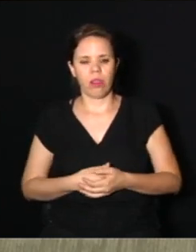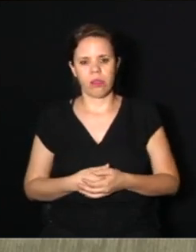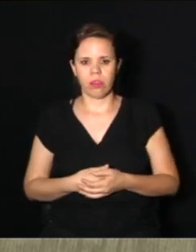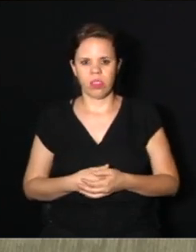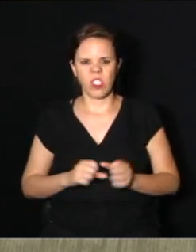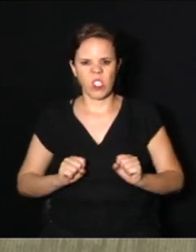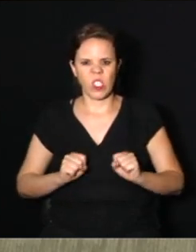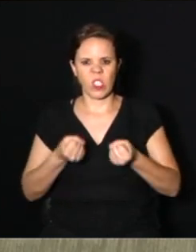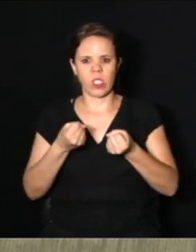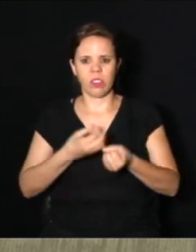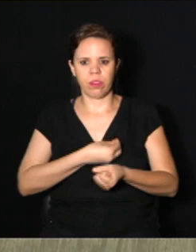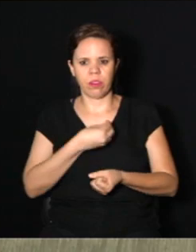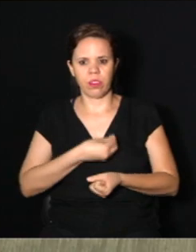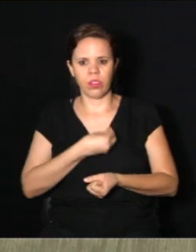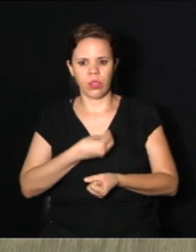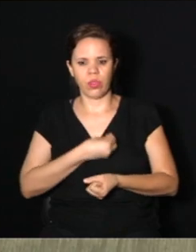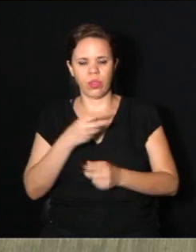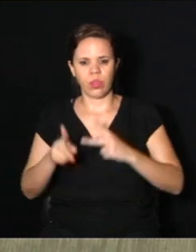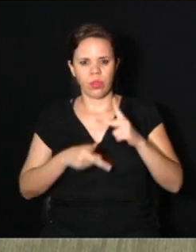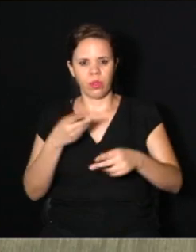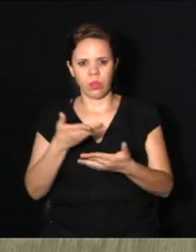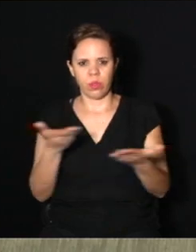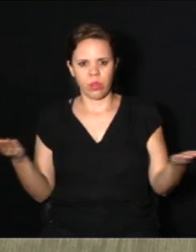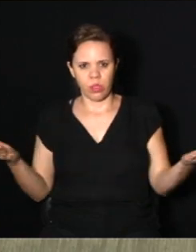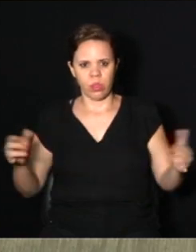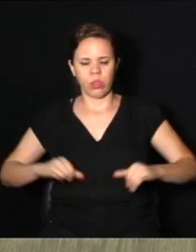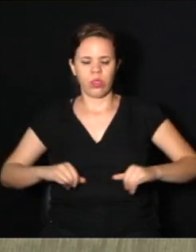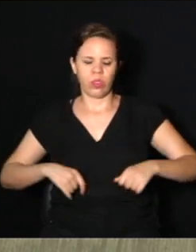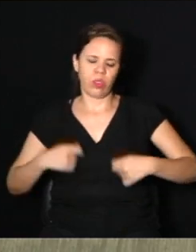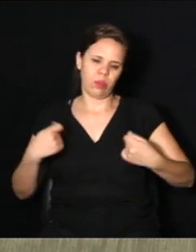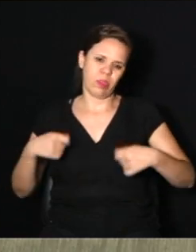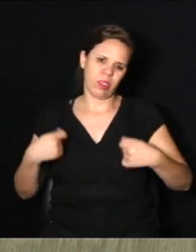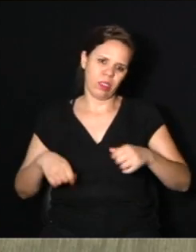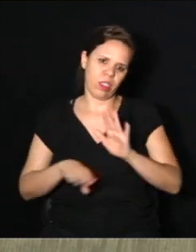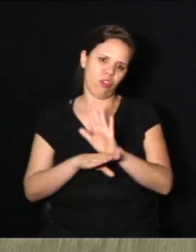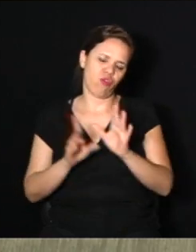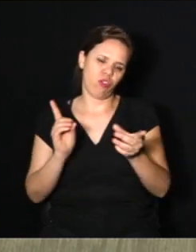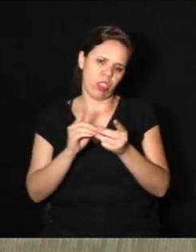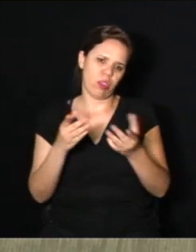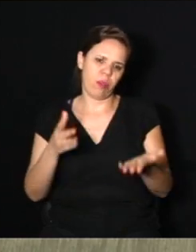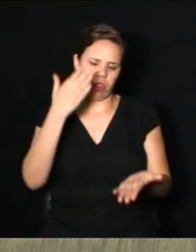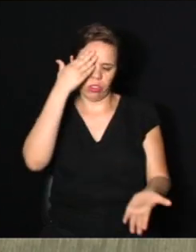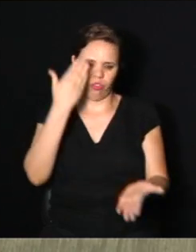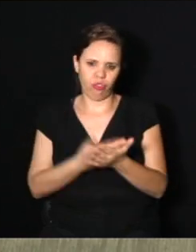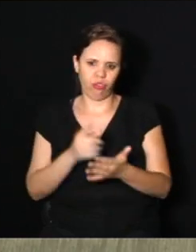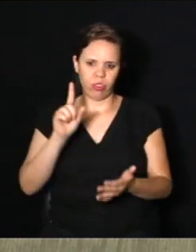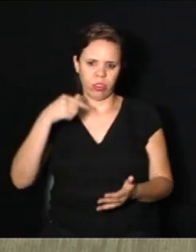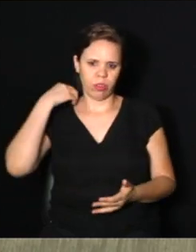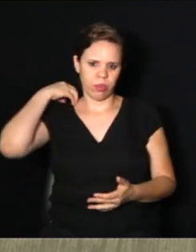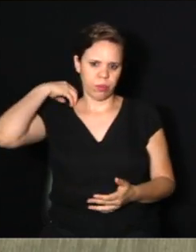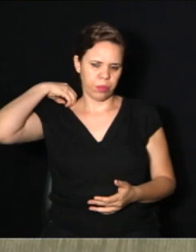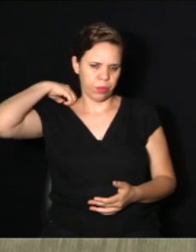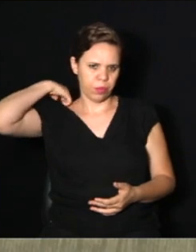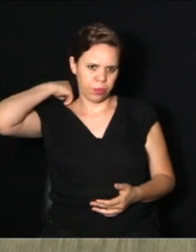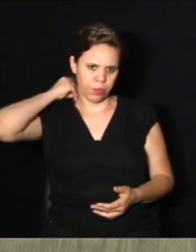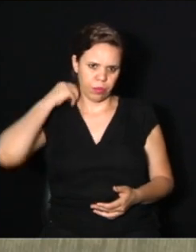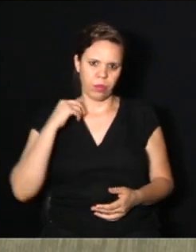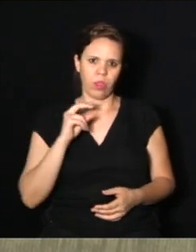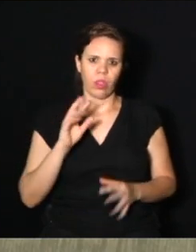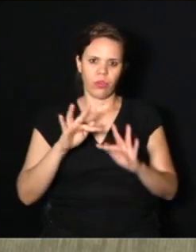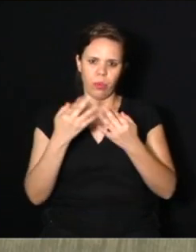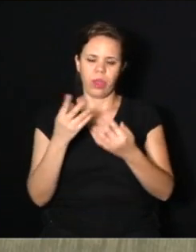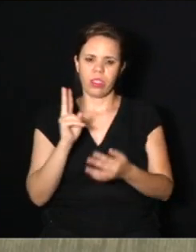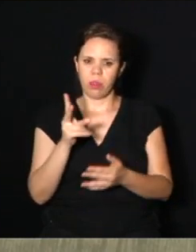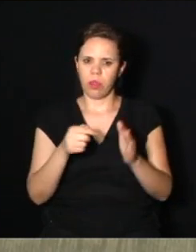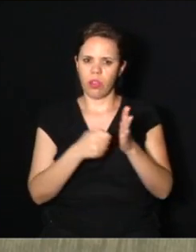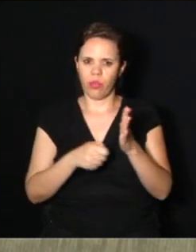da defesa da vida de pessoas que estão precisando. Acredito que é isso e que os familiares continuem na luta. Eu sei